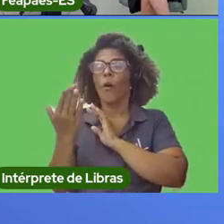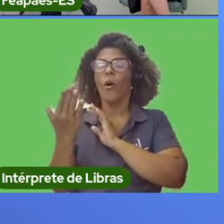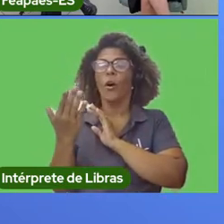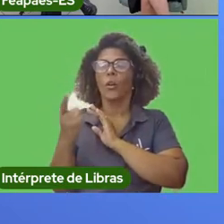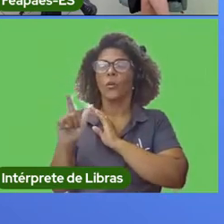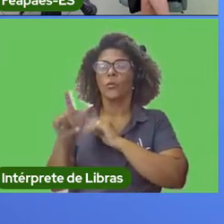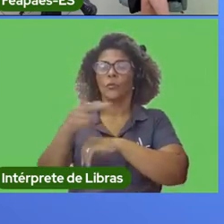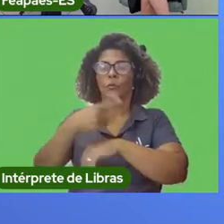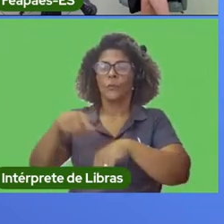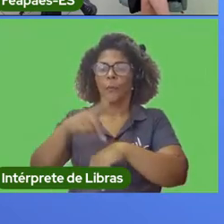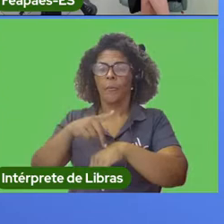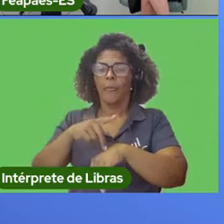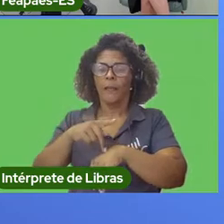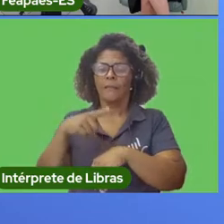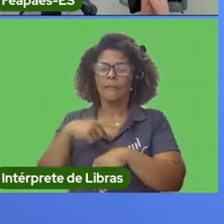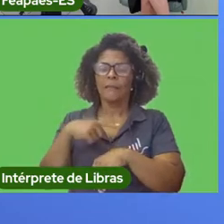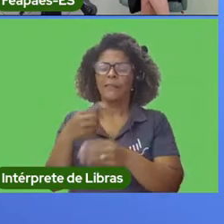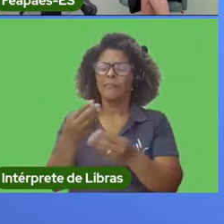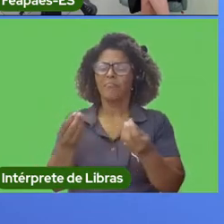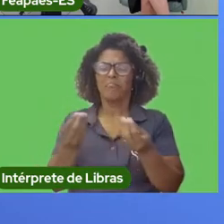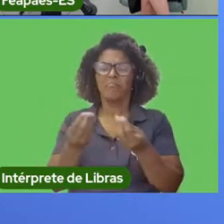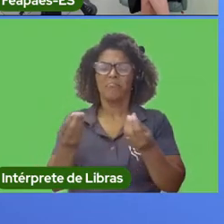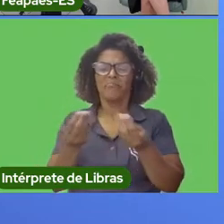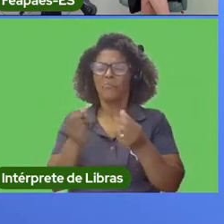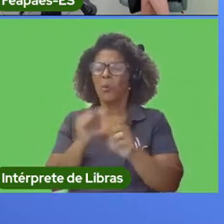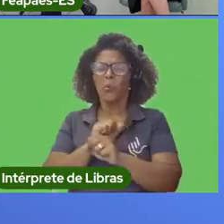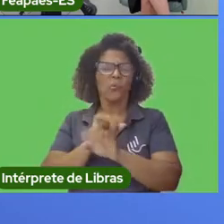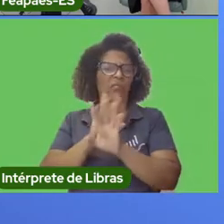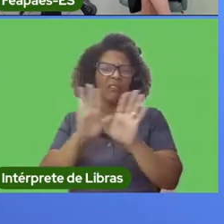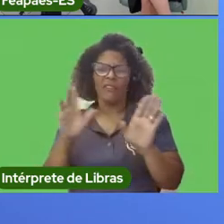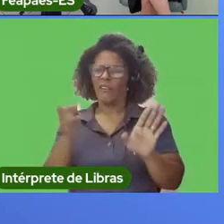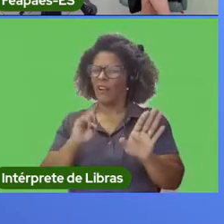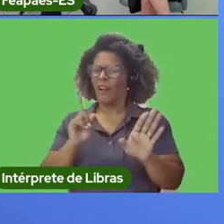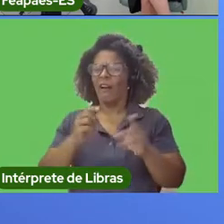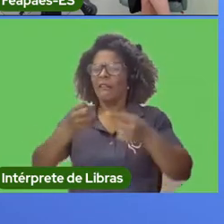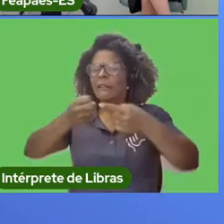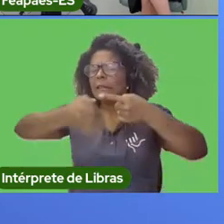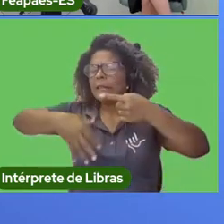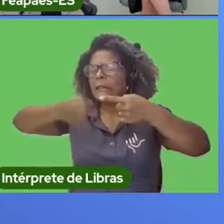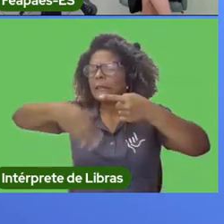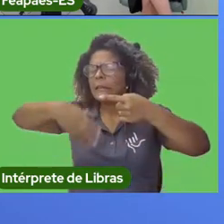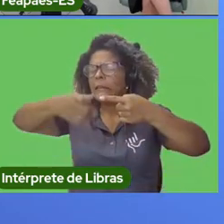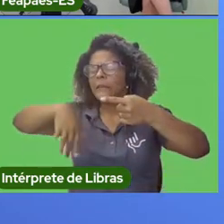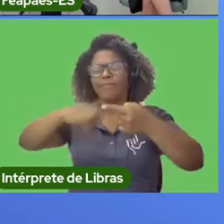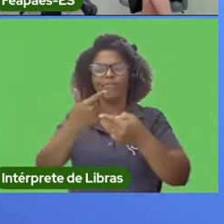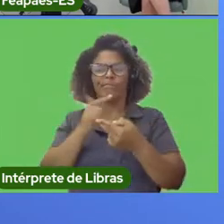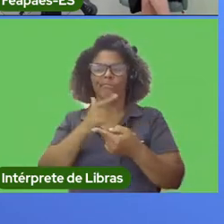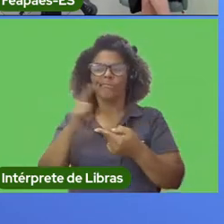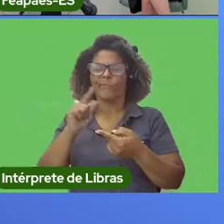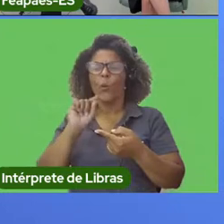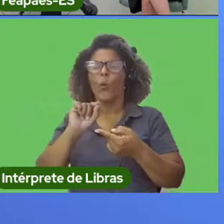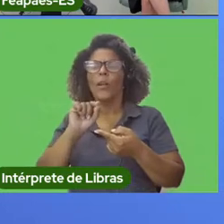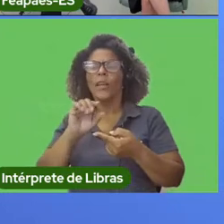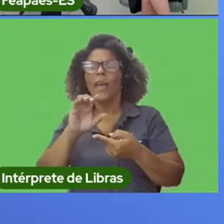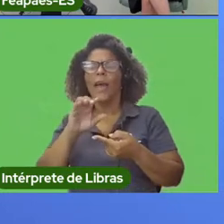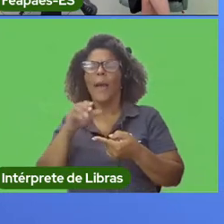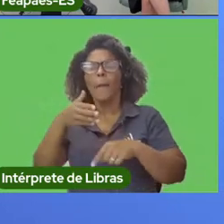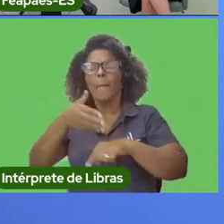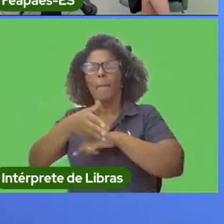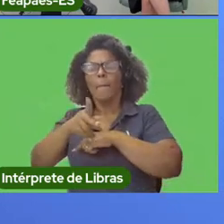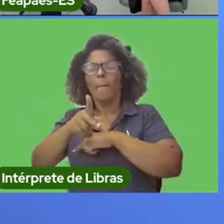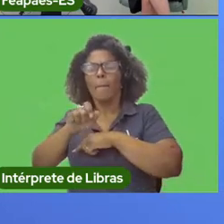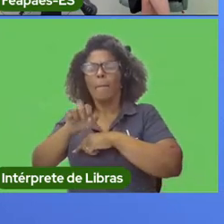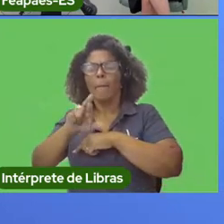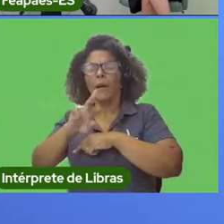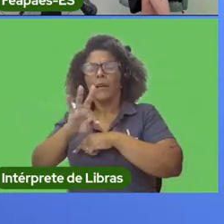internacional, há muito pouca clareza, muito pouco esclarecimento aí do que vem a ser essa participação